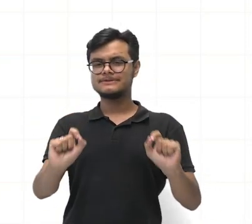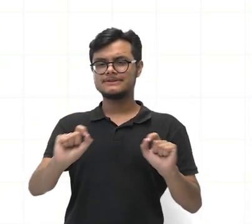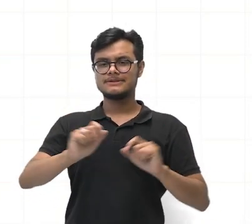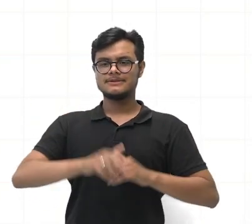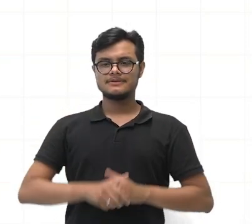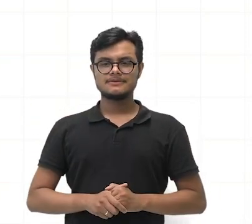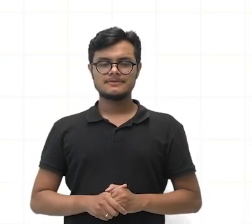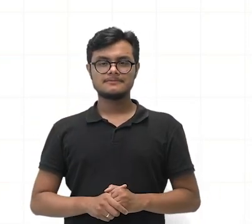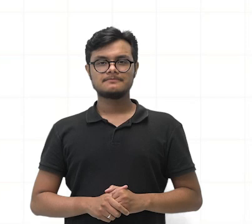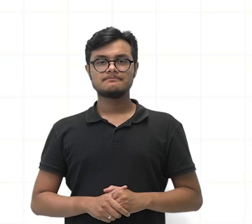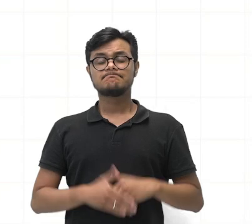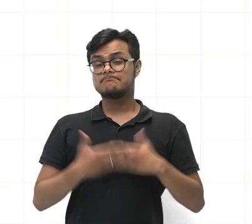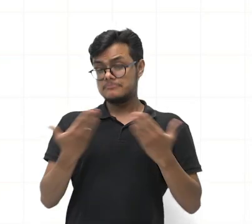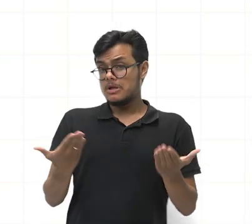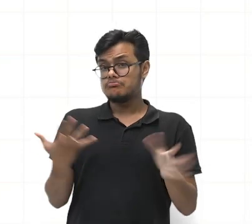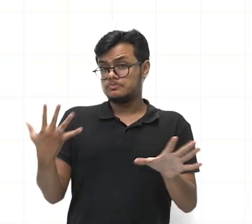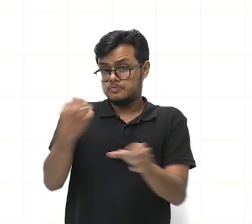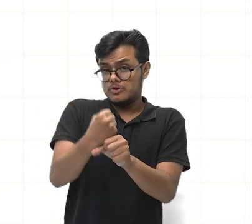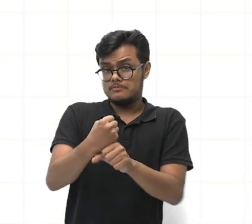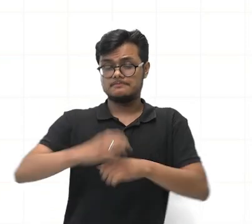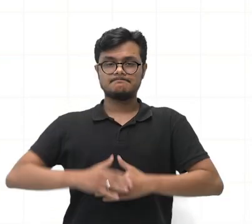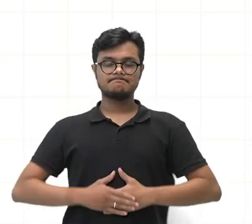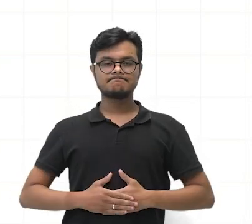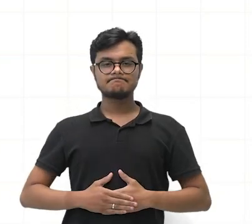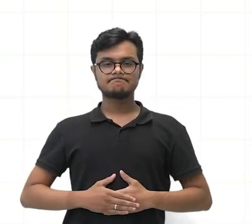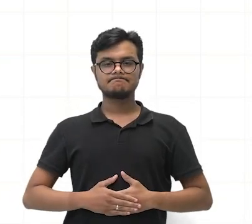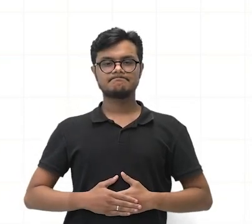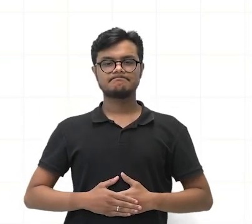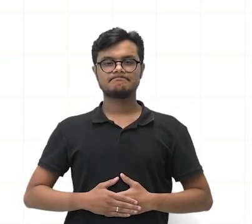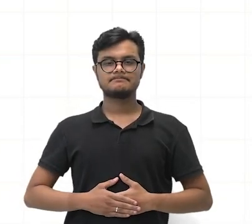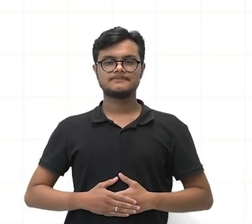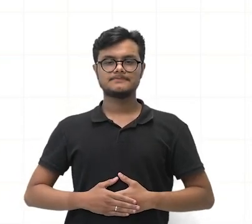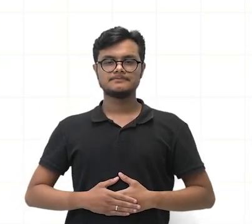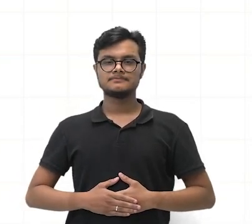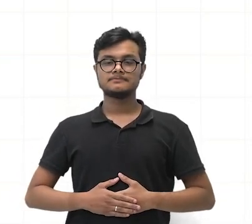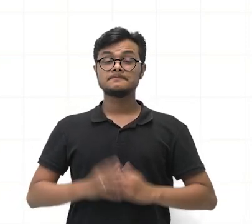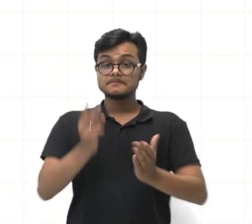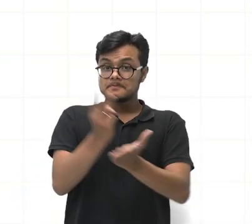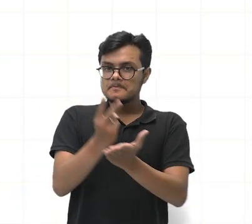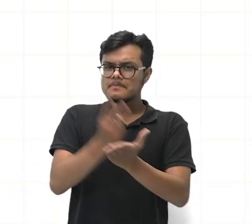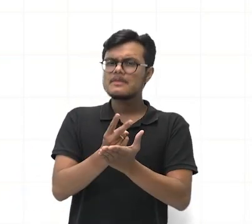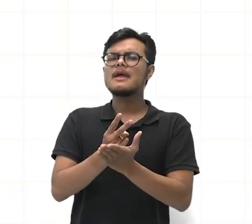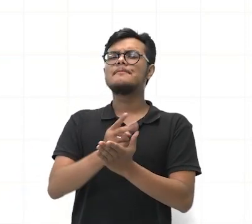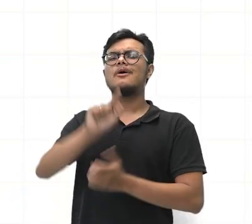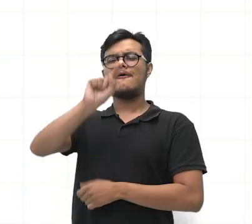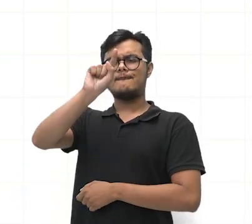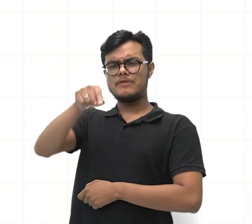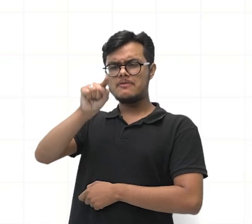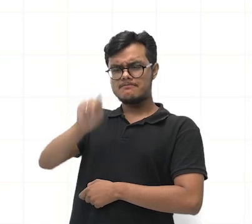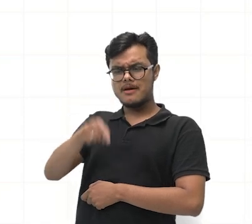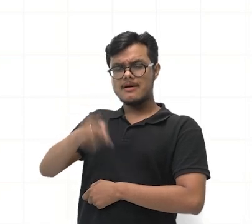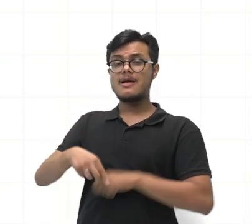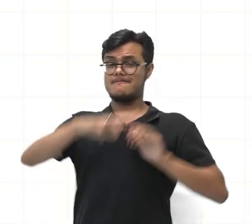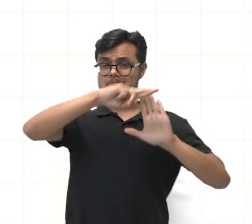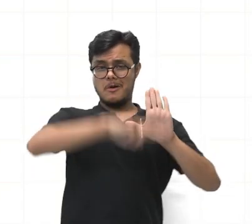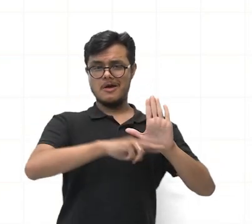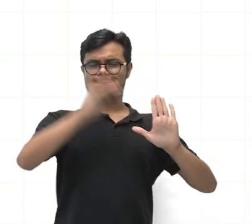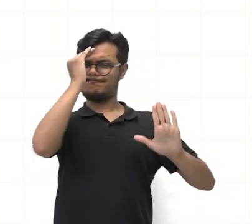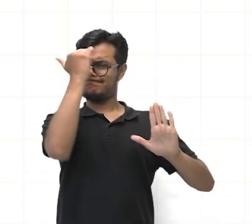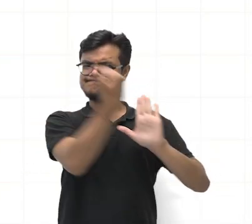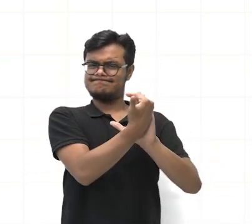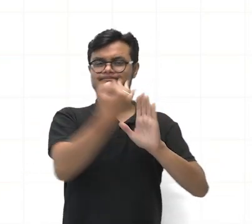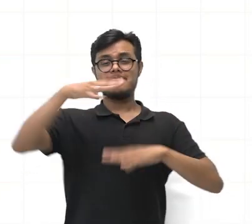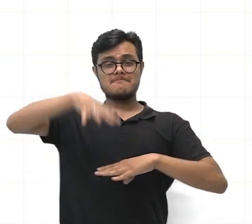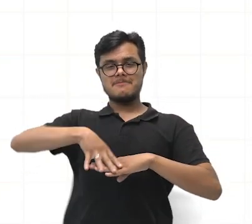nós estamos diante de uma soma. Lembrando que para somar, devemos colocar sempre vírgula embaixo de vírgula, né? Na hora